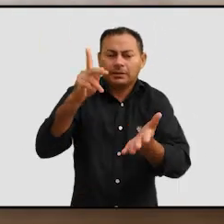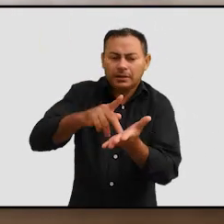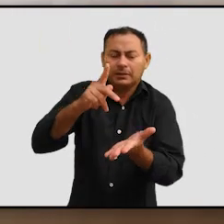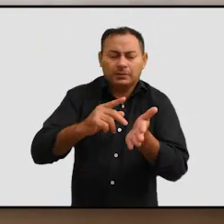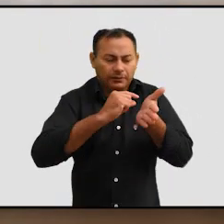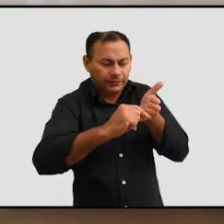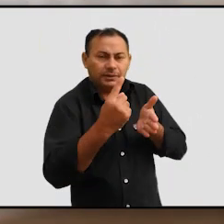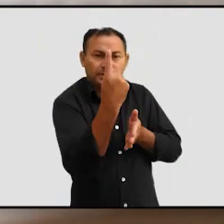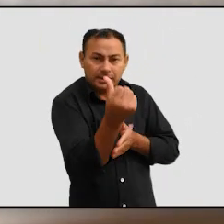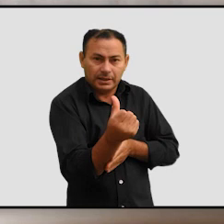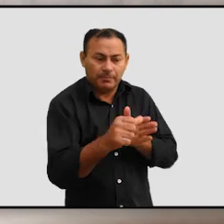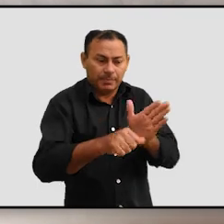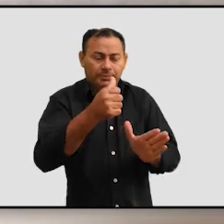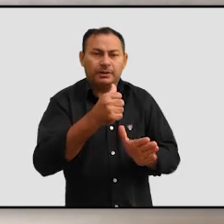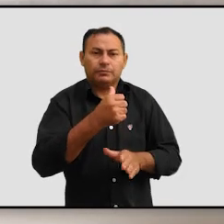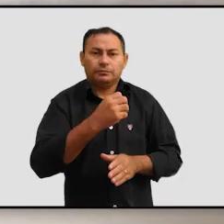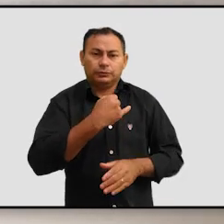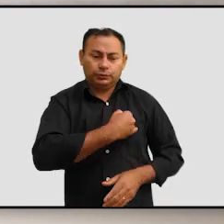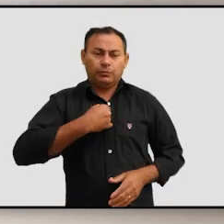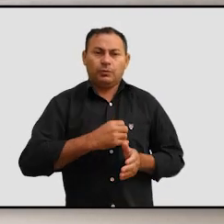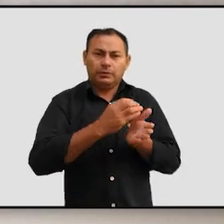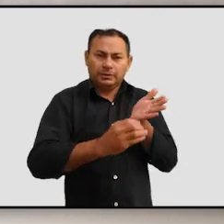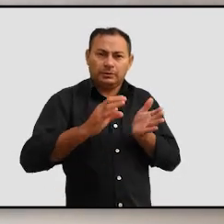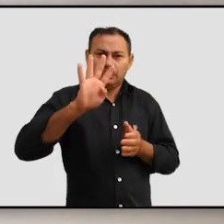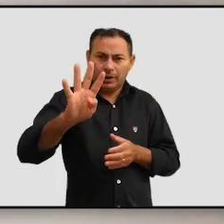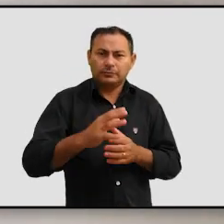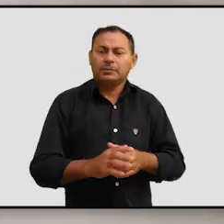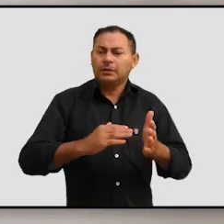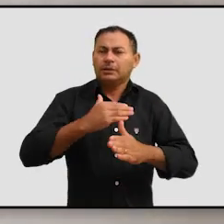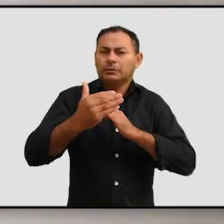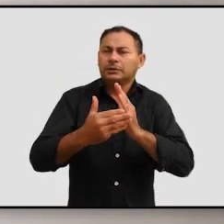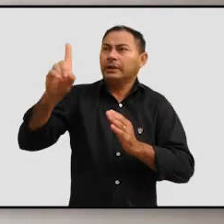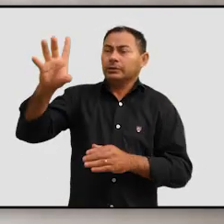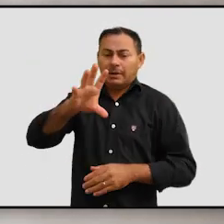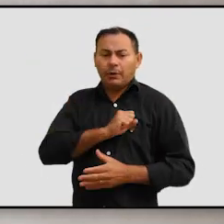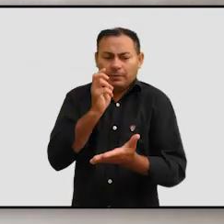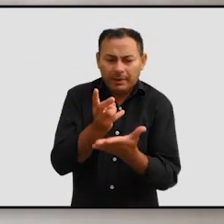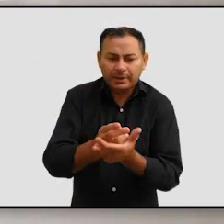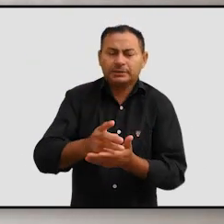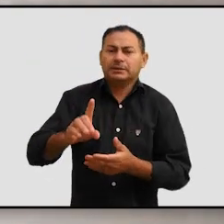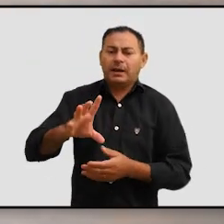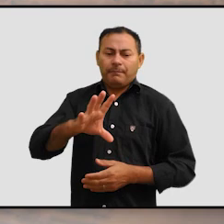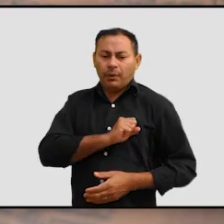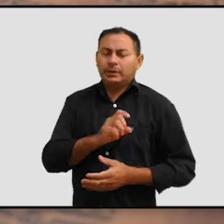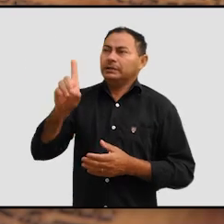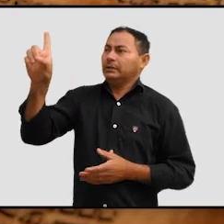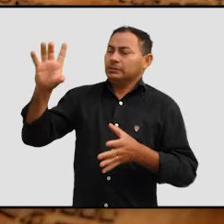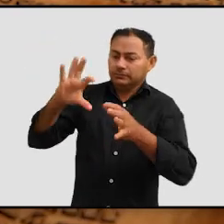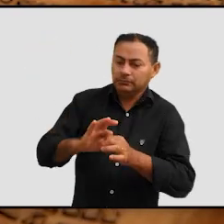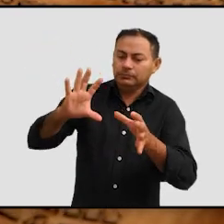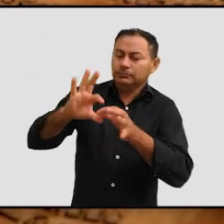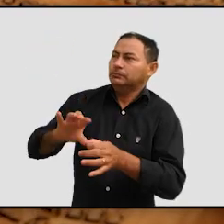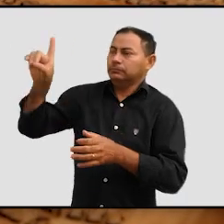a veracidade do versículo 16 de 1 João 4. Deus é amor. Todo aquele que permanece no amor, permanece em Deus e